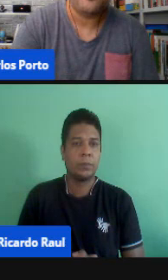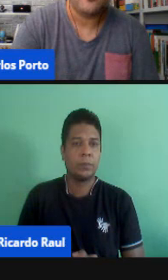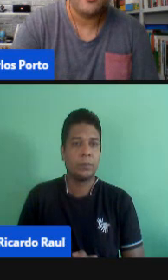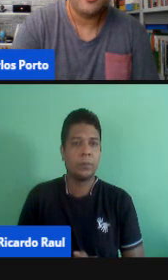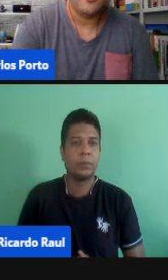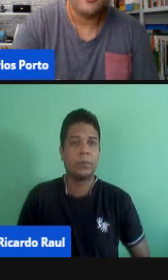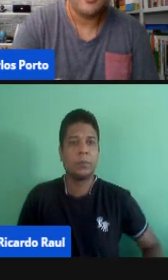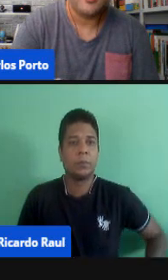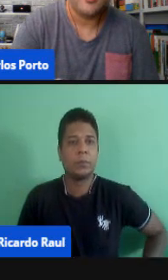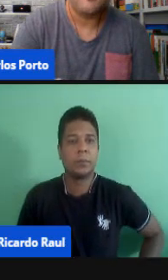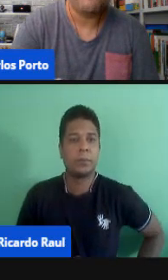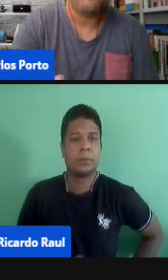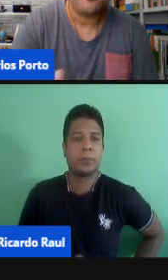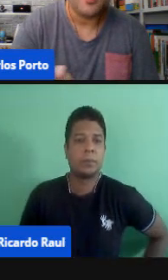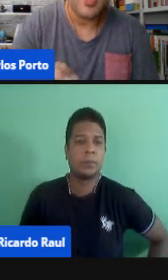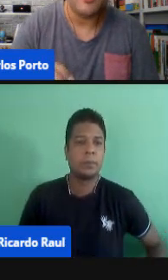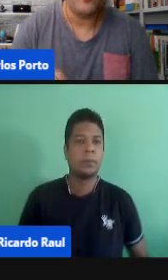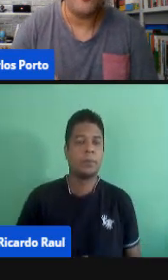seguinte,